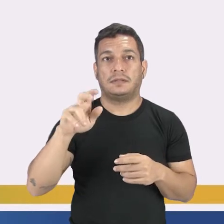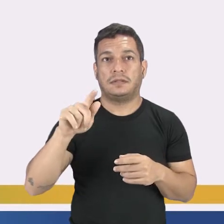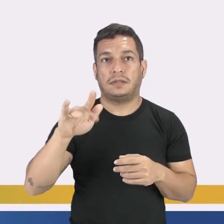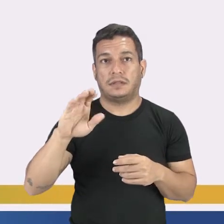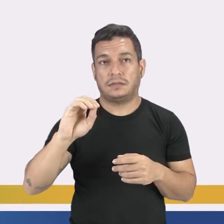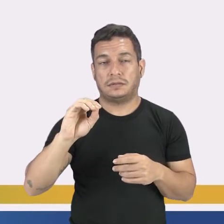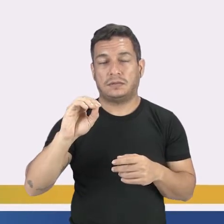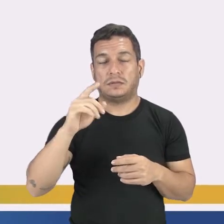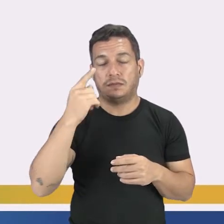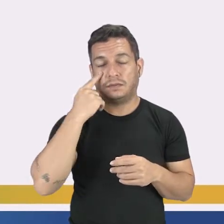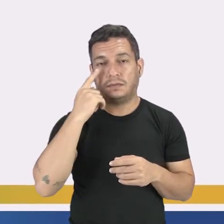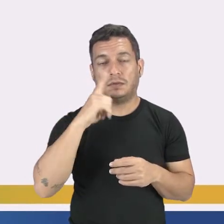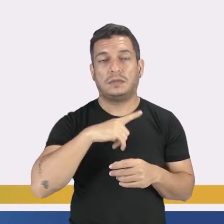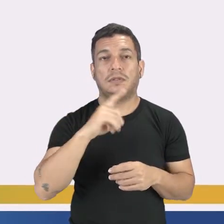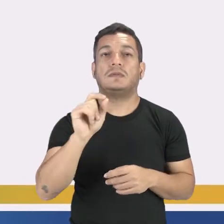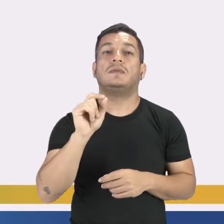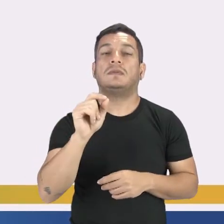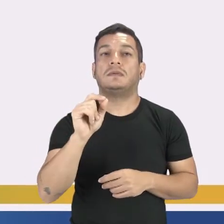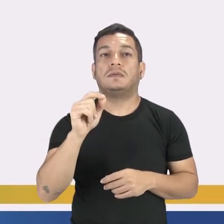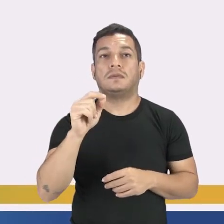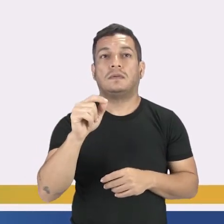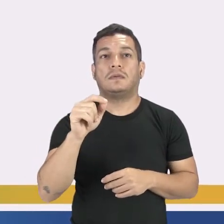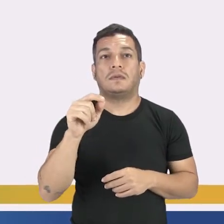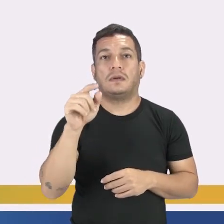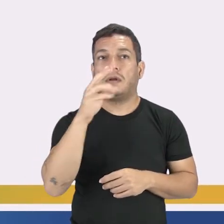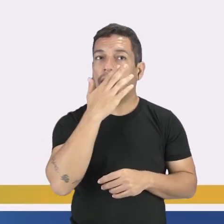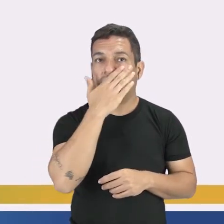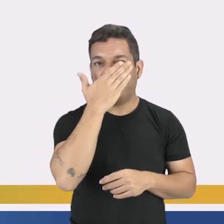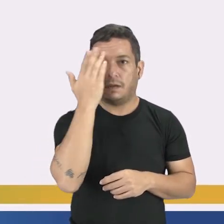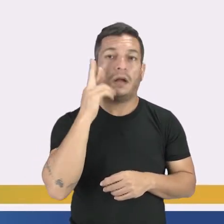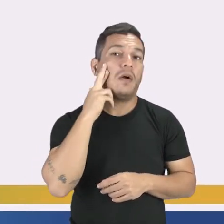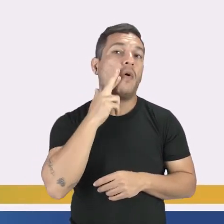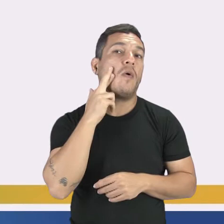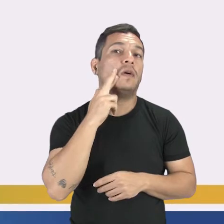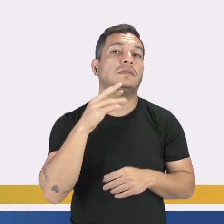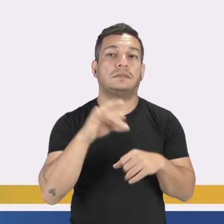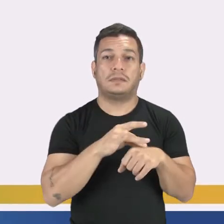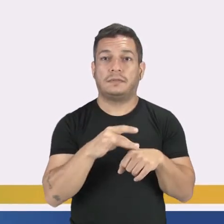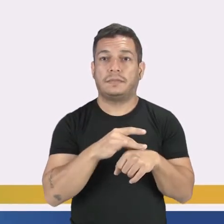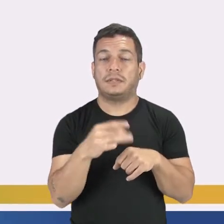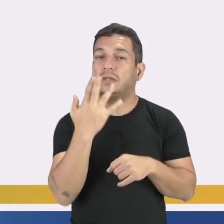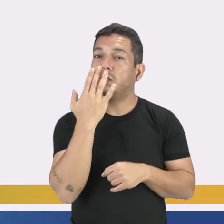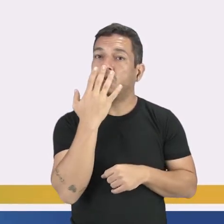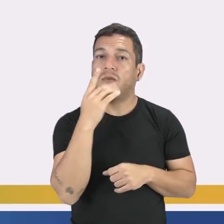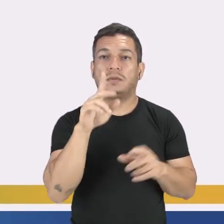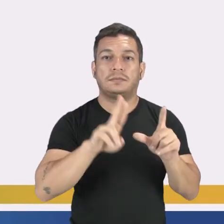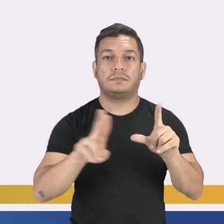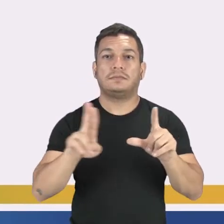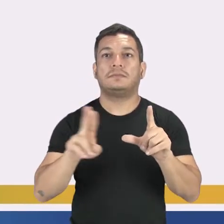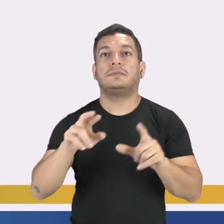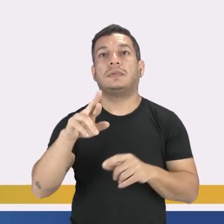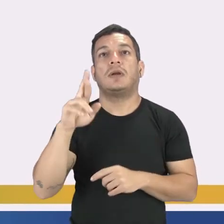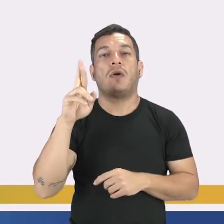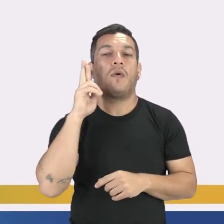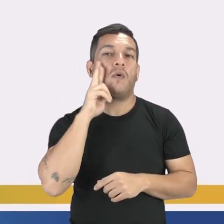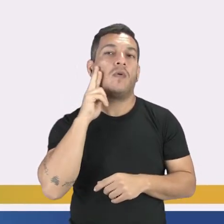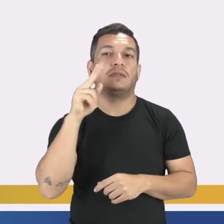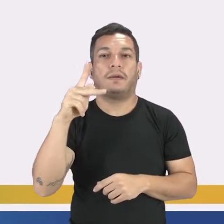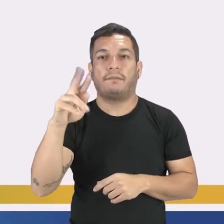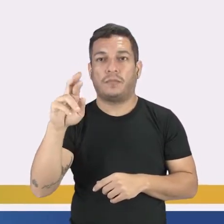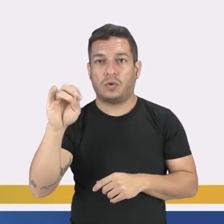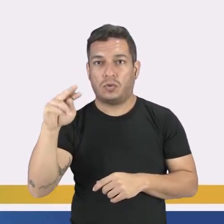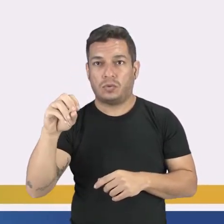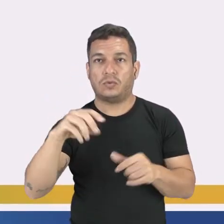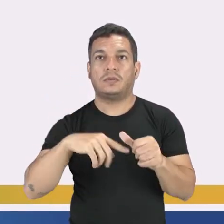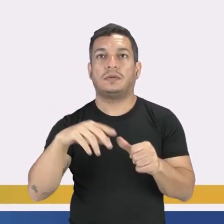observa que a gente tem a bolinha ali rosa e a preta. Observa na legenda aqui, quem é o rosa? É próton e nêutron. Então,